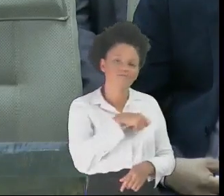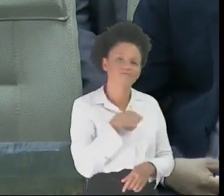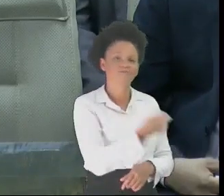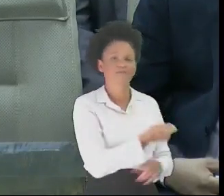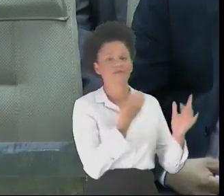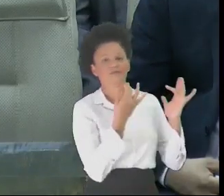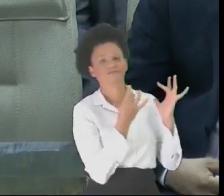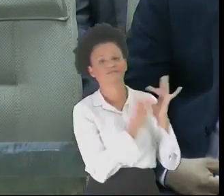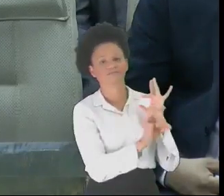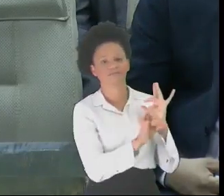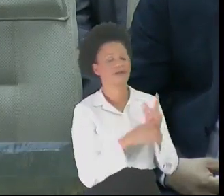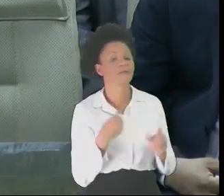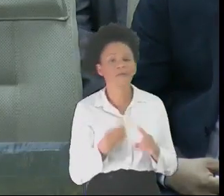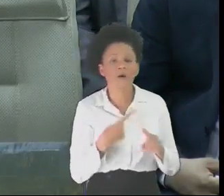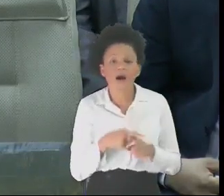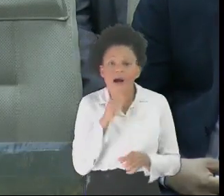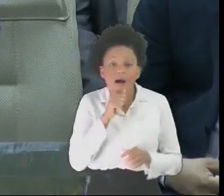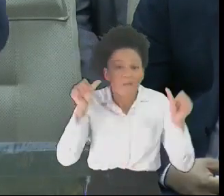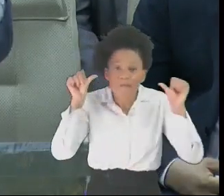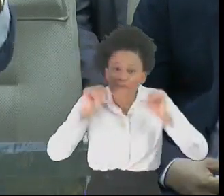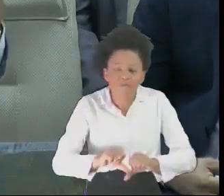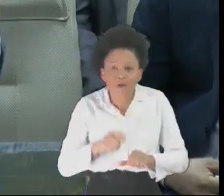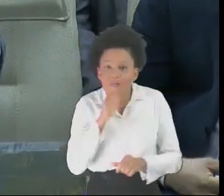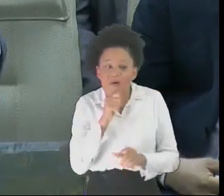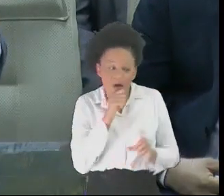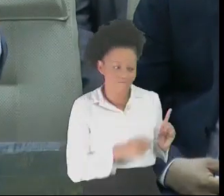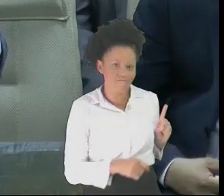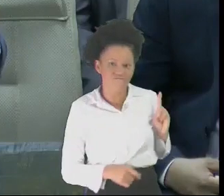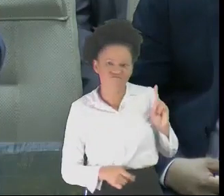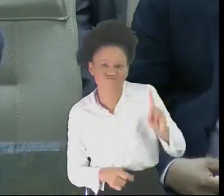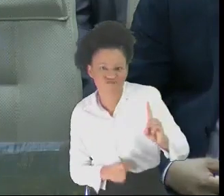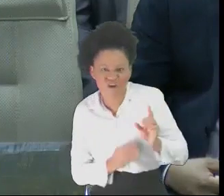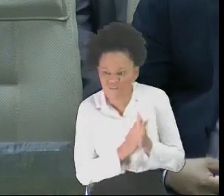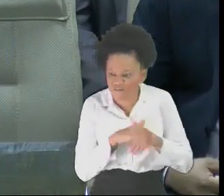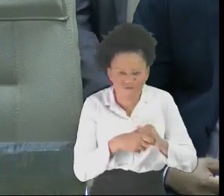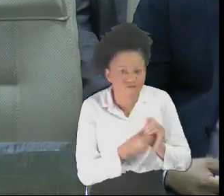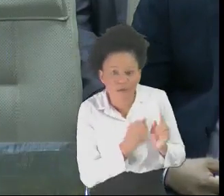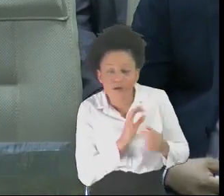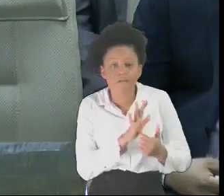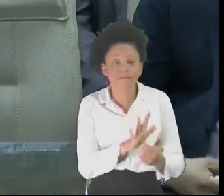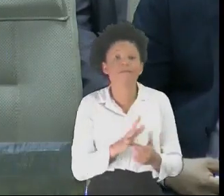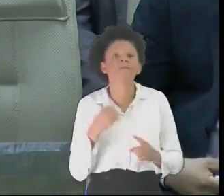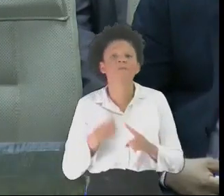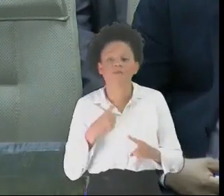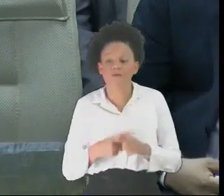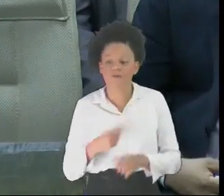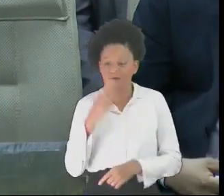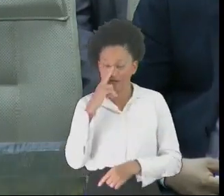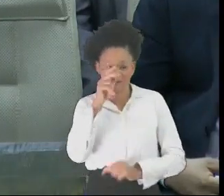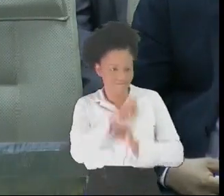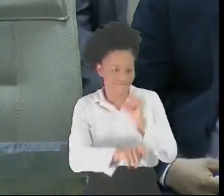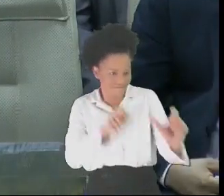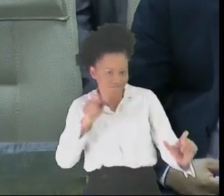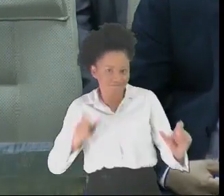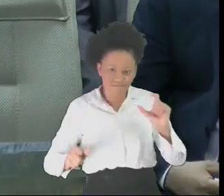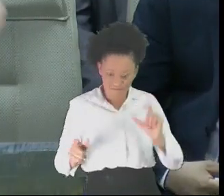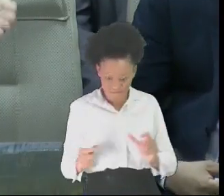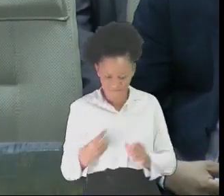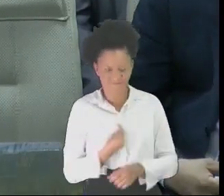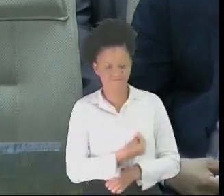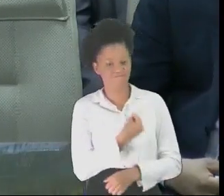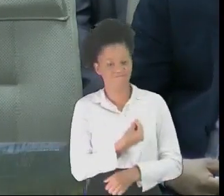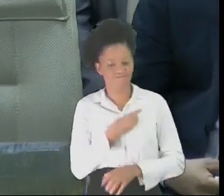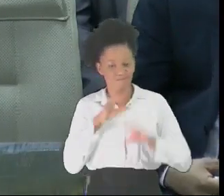do... E por que não está pior ainda? Por que ele não apareceu ainda? Porque a igreja, o sal, ainda está na